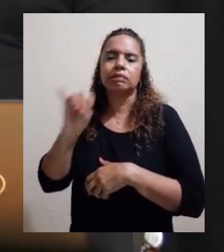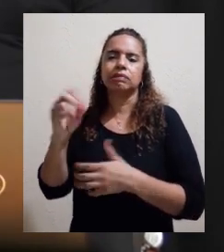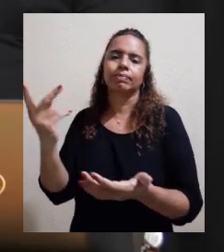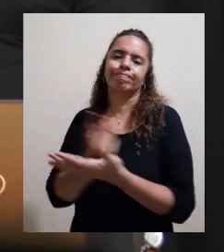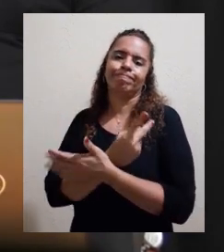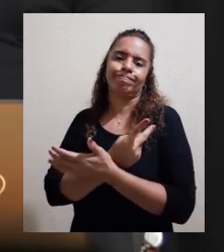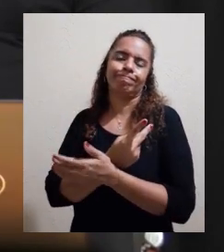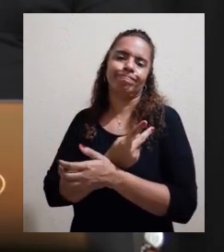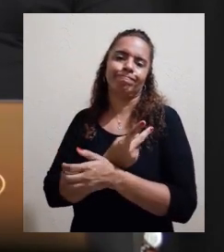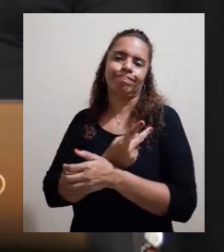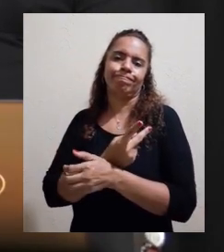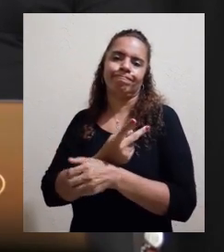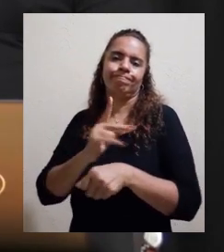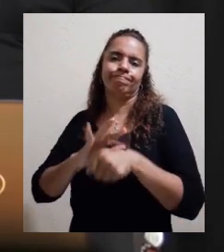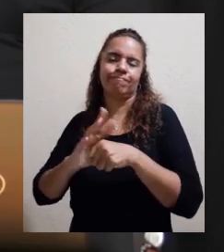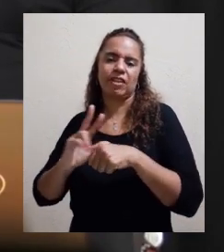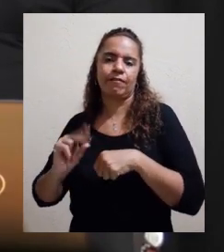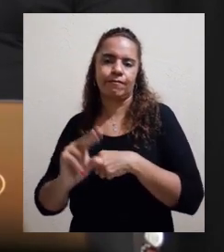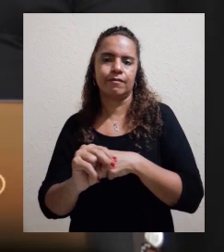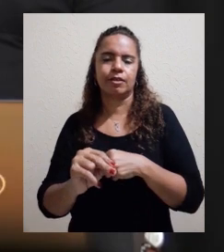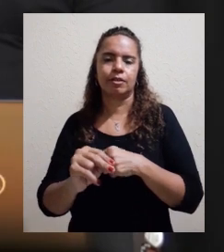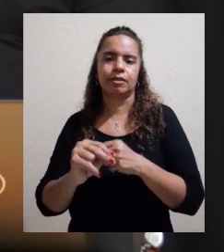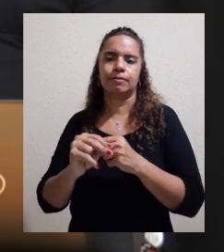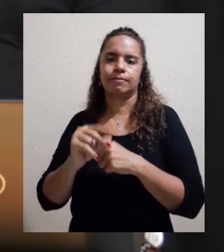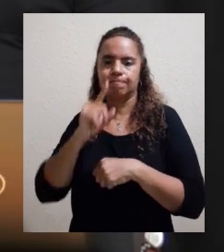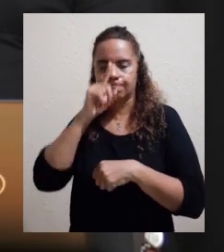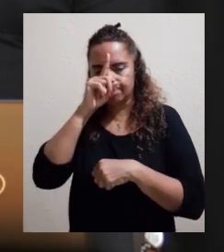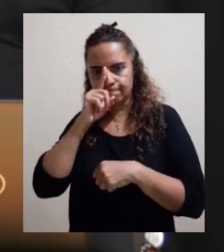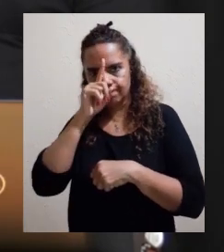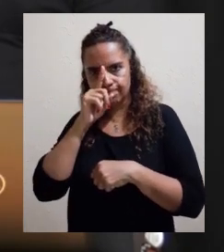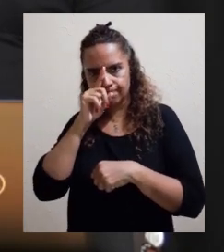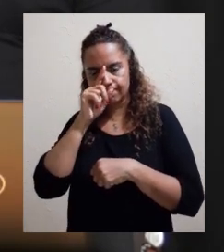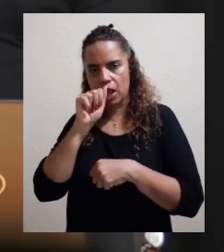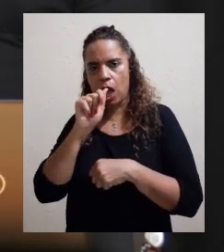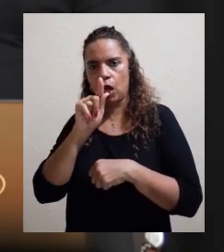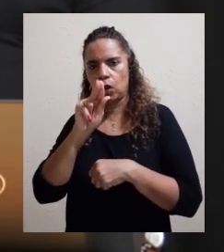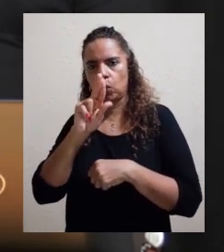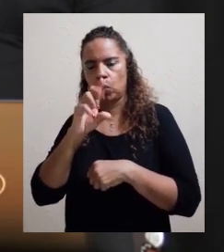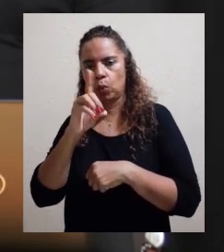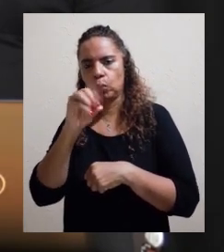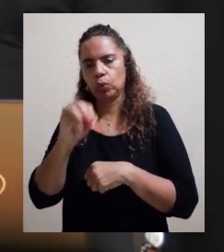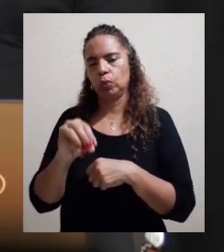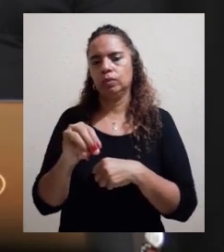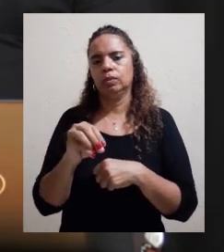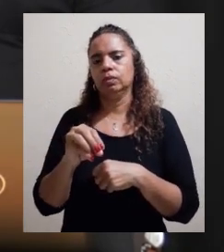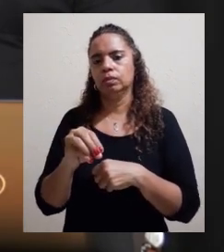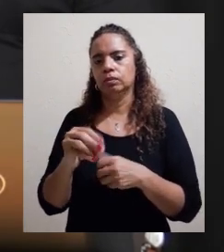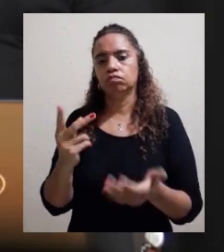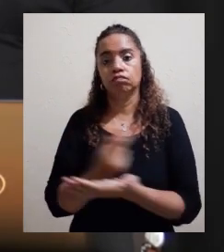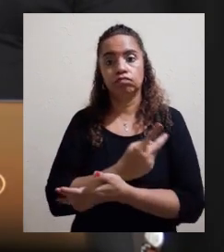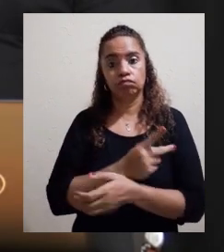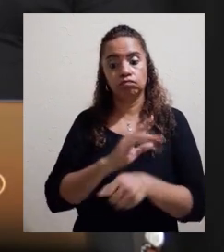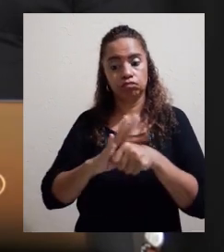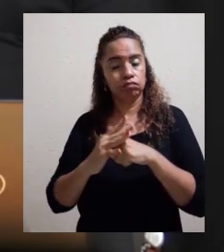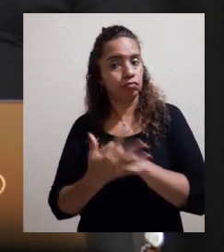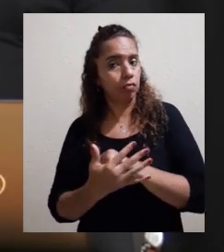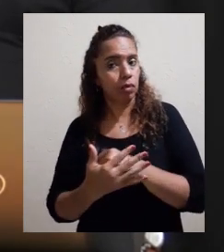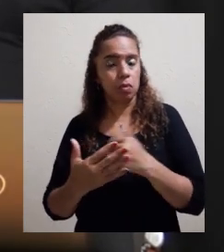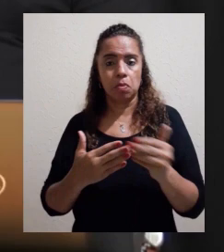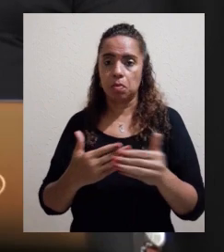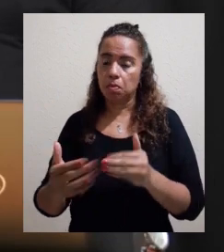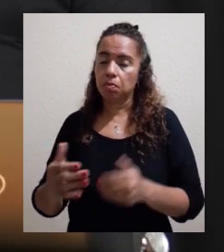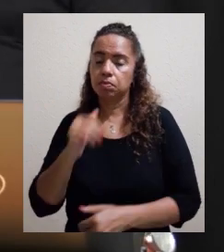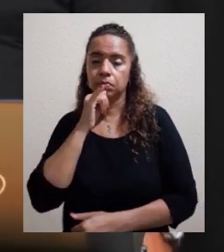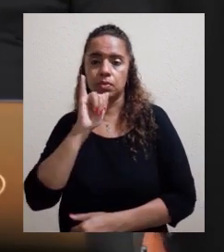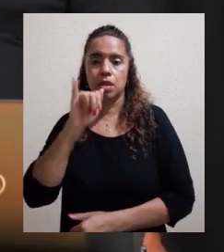uma infecção viral aguda. Isso parece ser, inclusive, mais verdade ainda para o coronavírus do que para vírus que a gente já sabe que